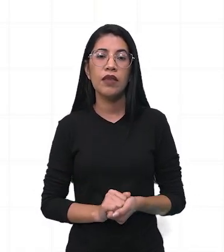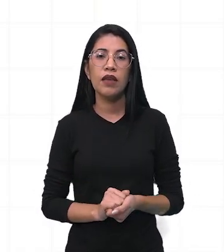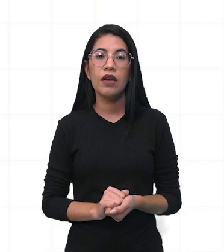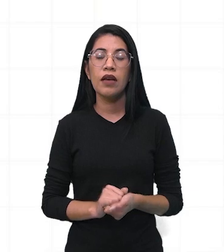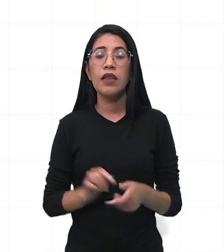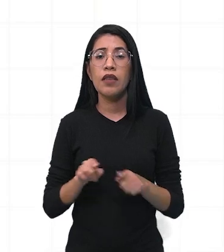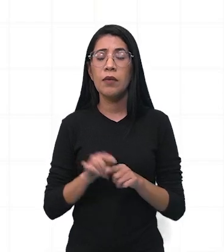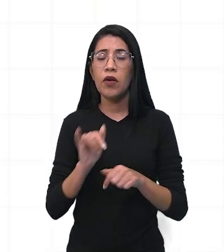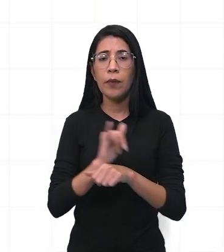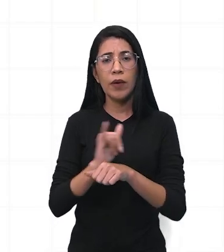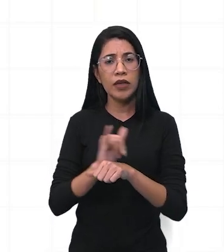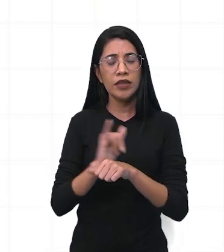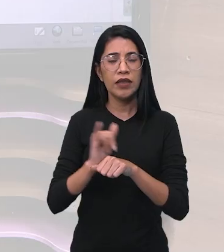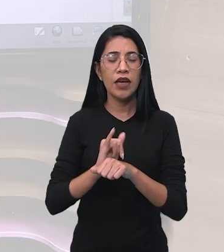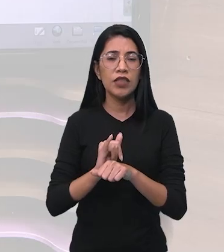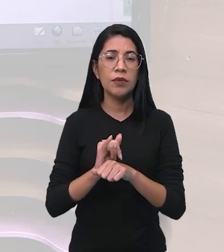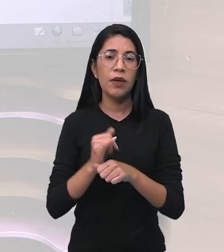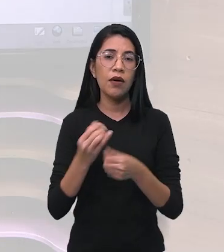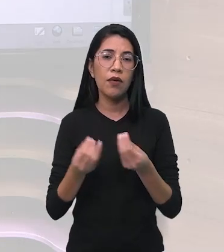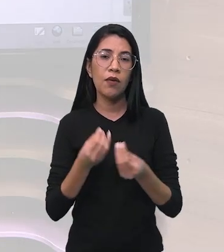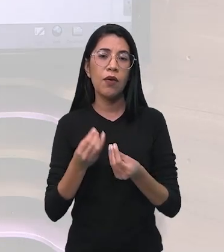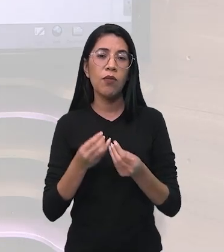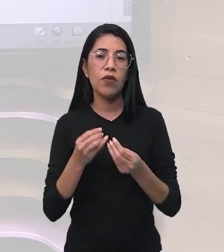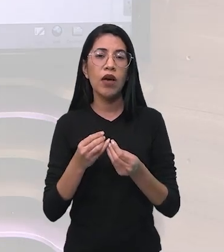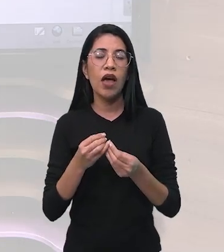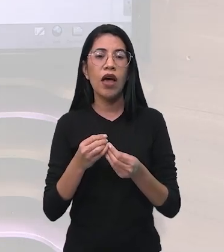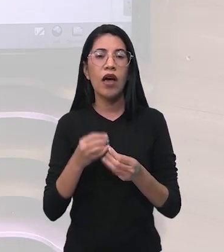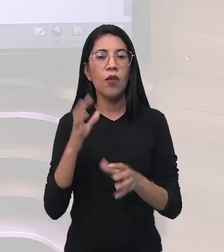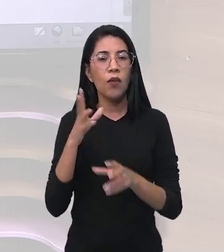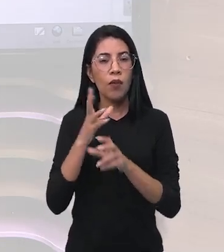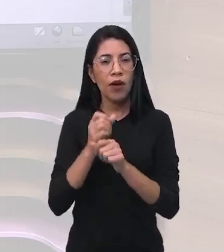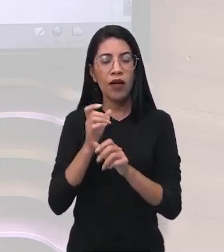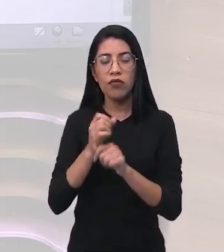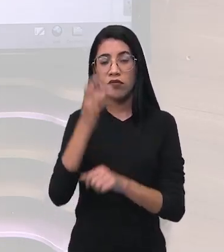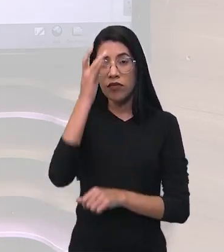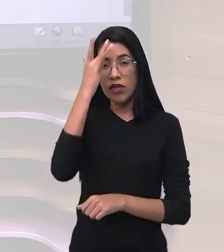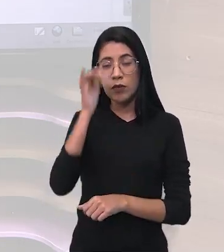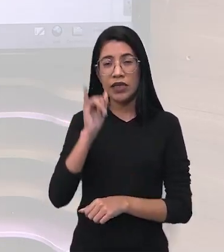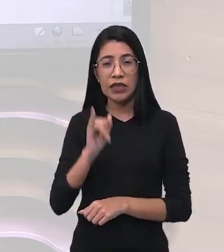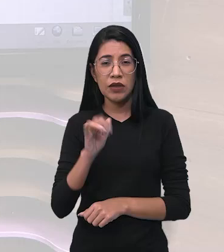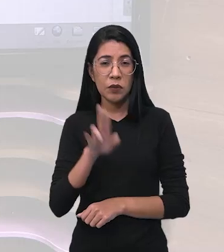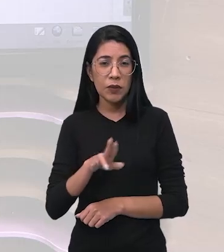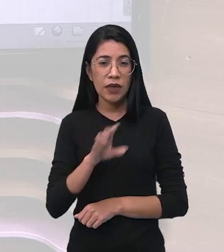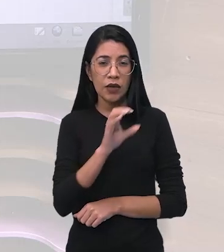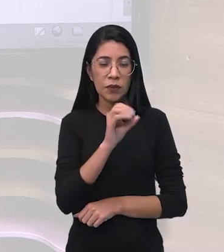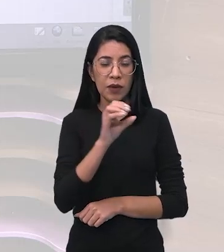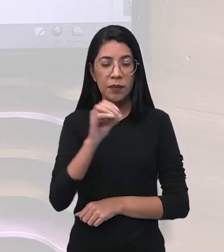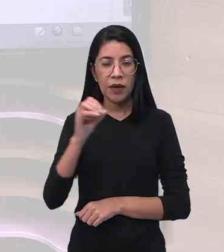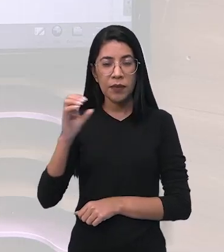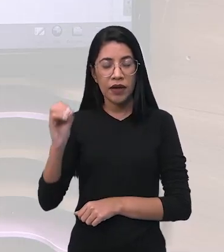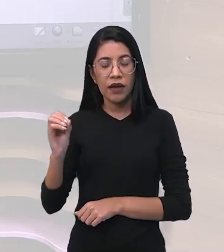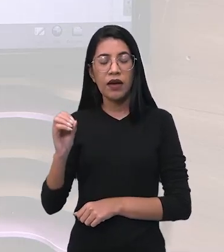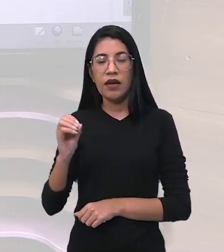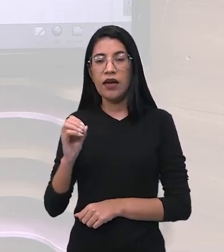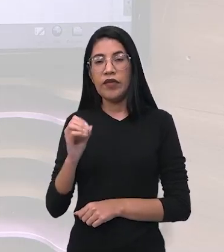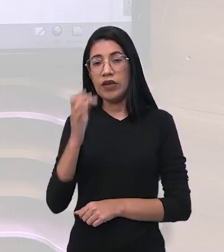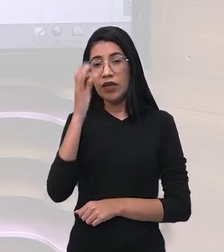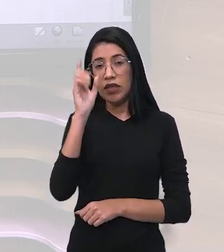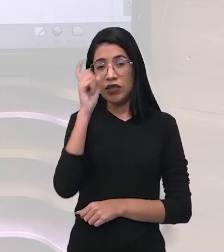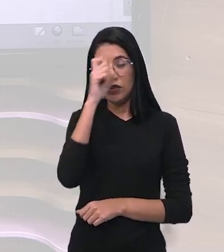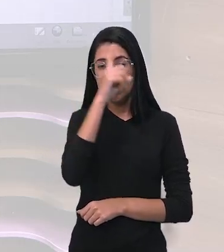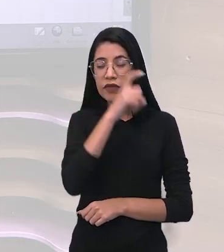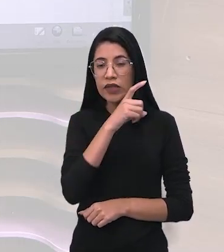gente economizar e simplificar os cálculos, porque se eu fosse trabalhar com todos os zeros ali, 54 mil, eu ia ter